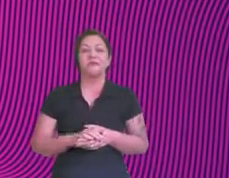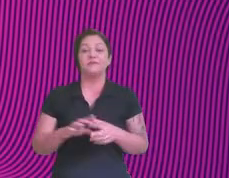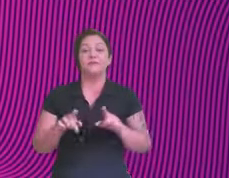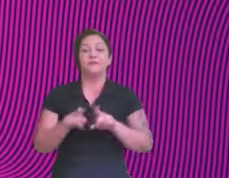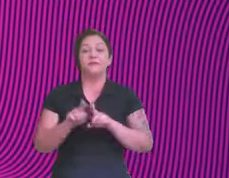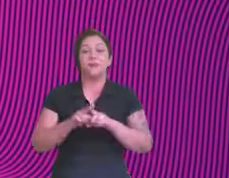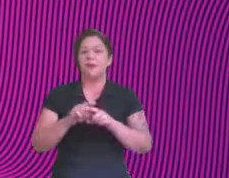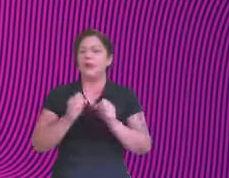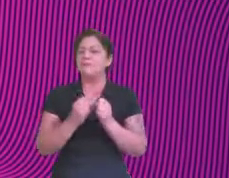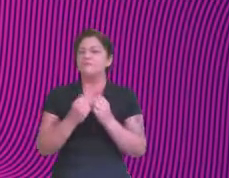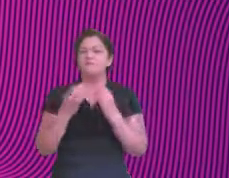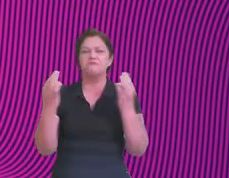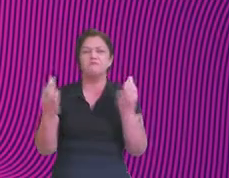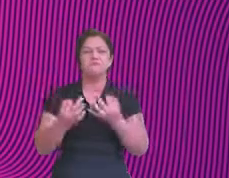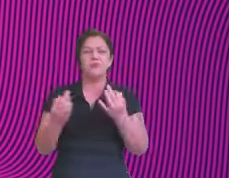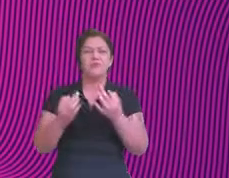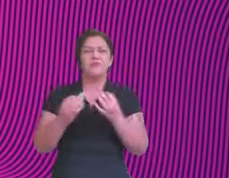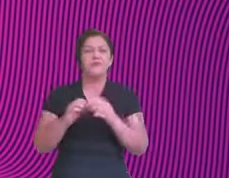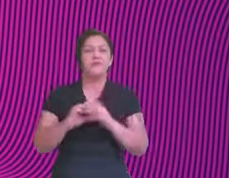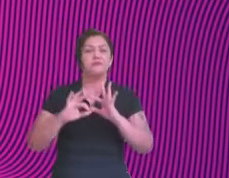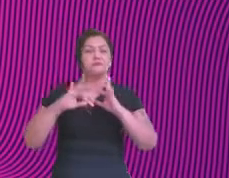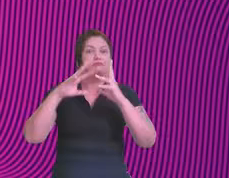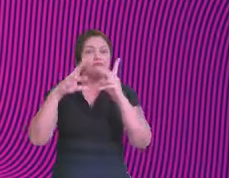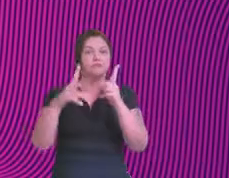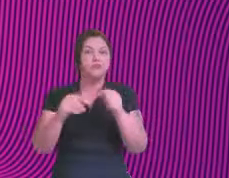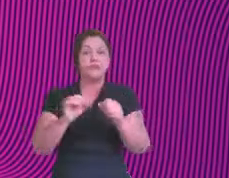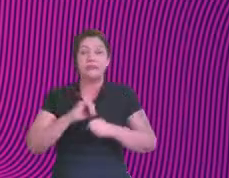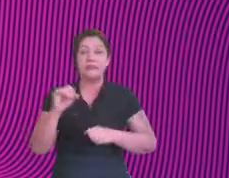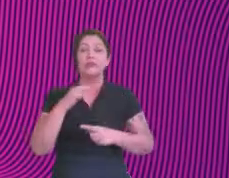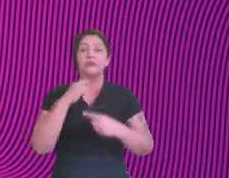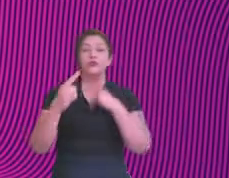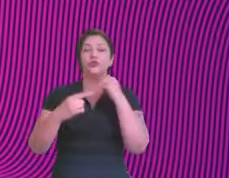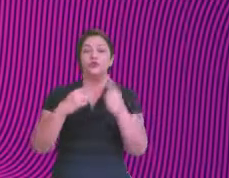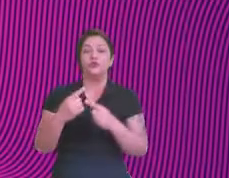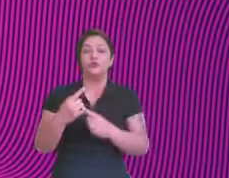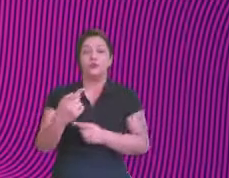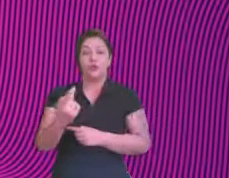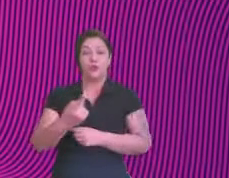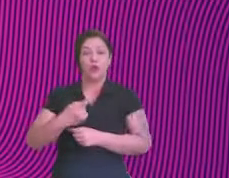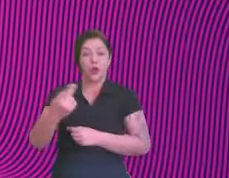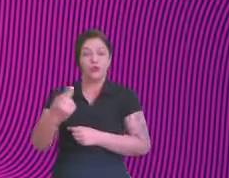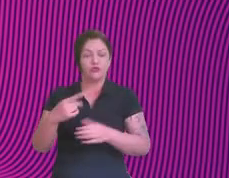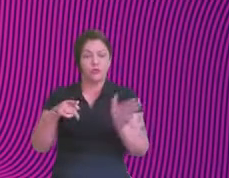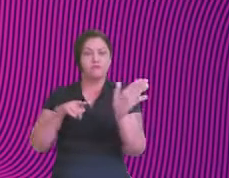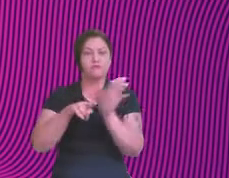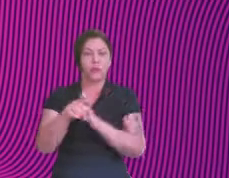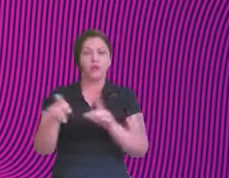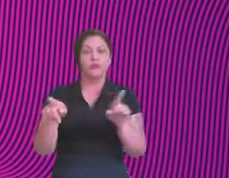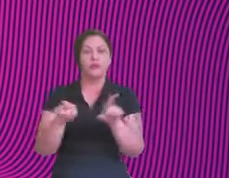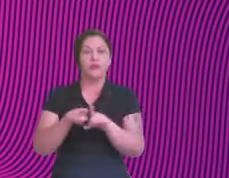completa. Algumas dúvidas, né, que você levantou ali são dúvidas que eu ainda